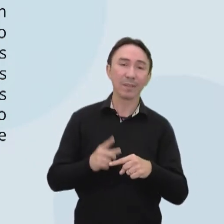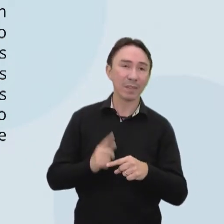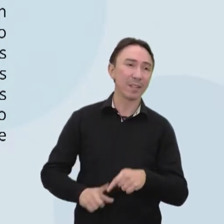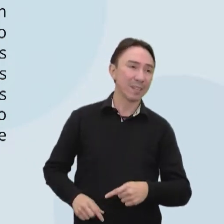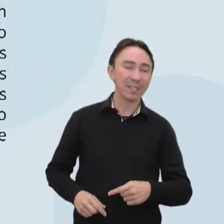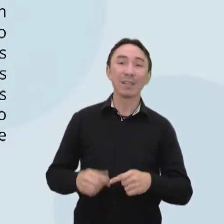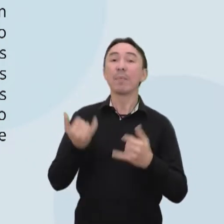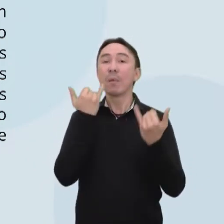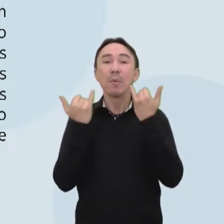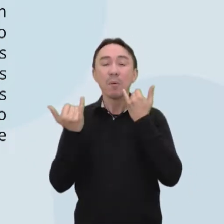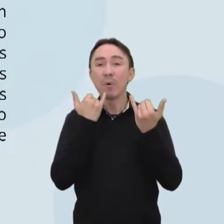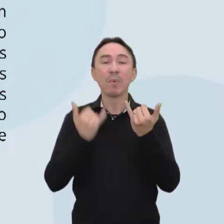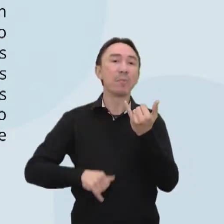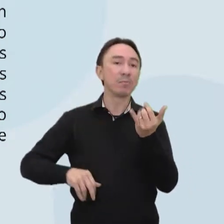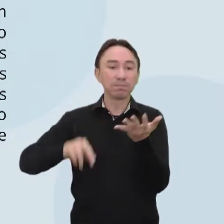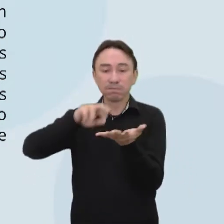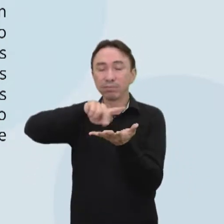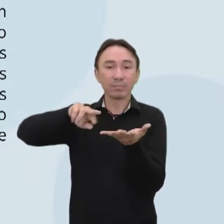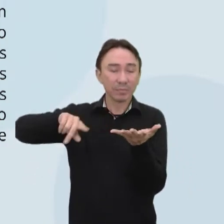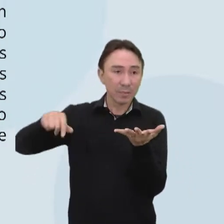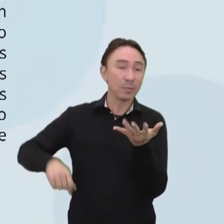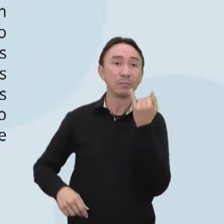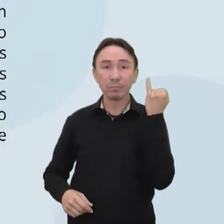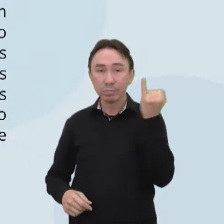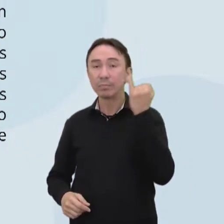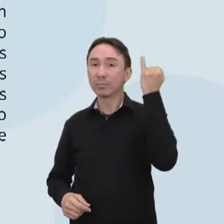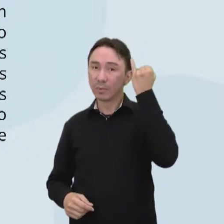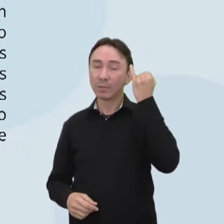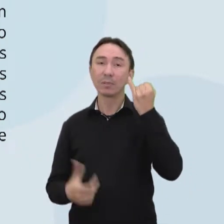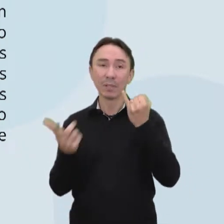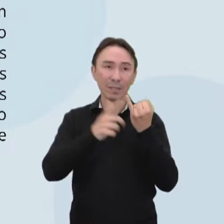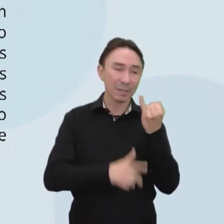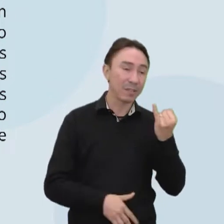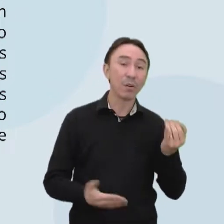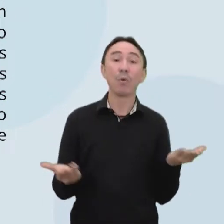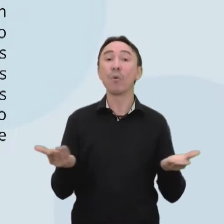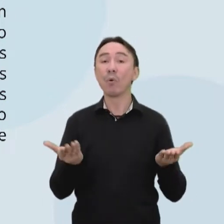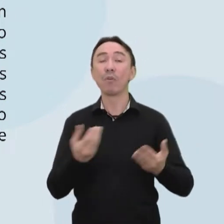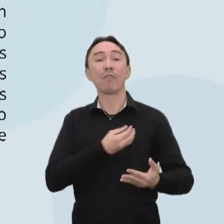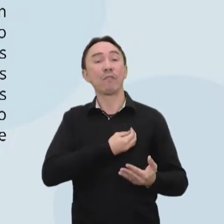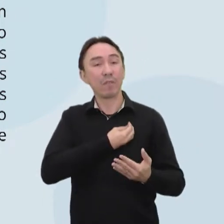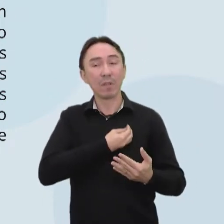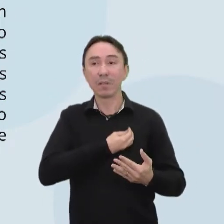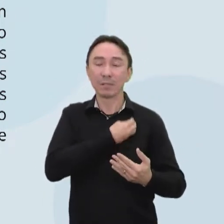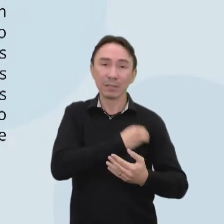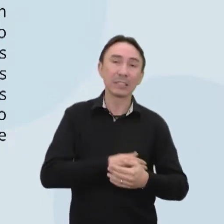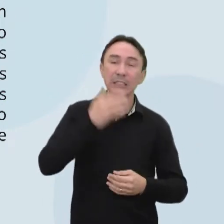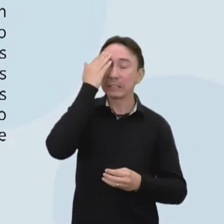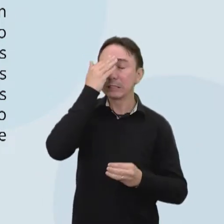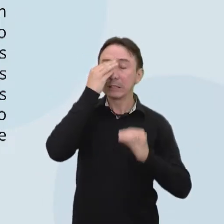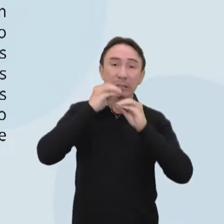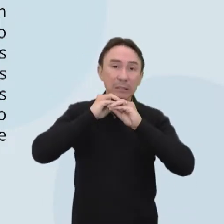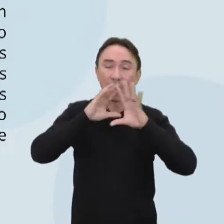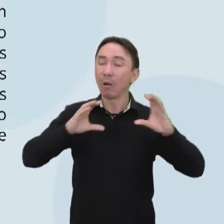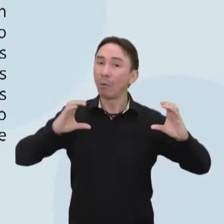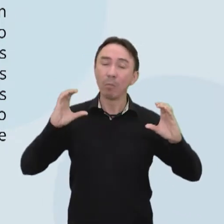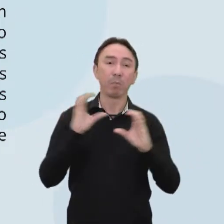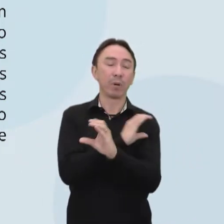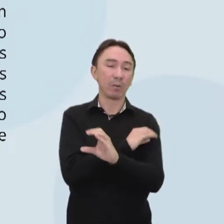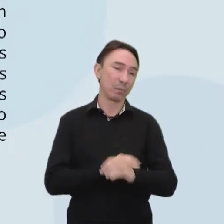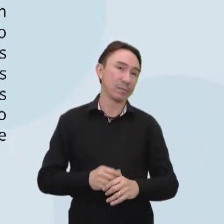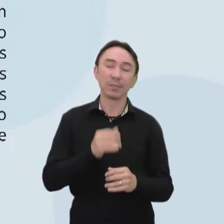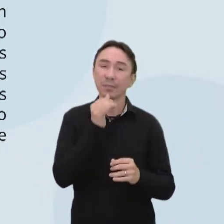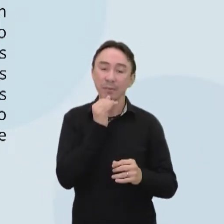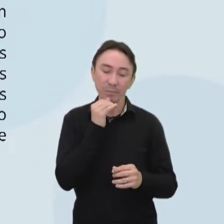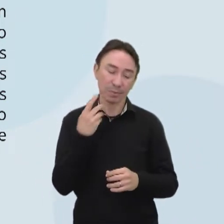para que se tenha uma compreensão mais completa da realidade, por exemplo, de uma grande metrópole, como é o caso de